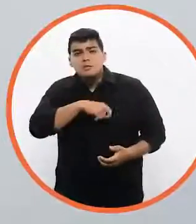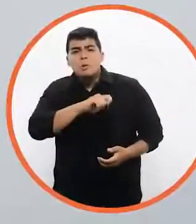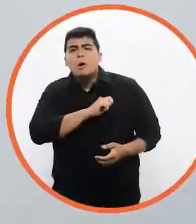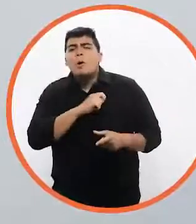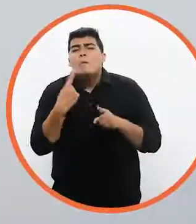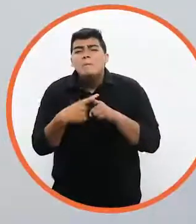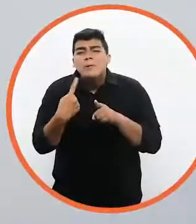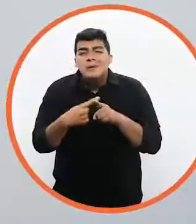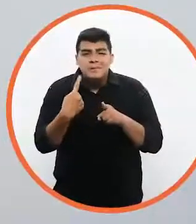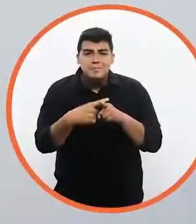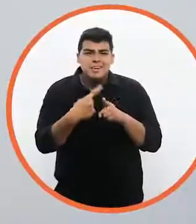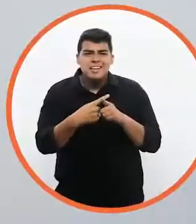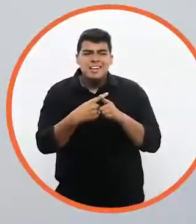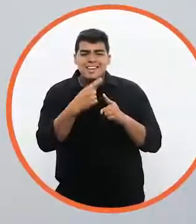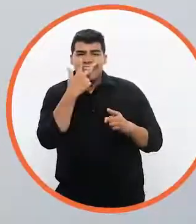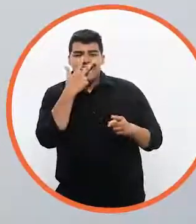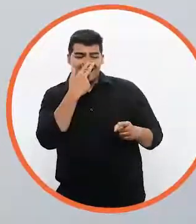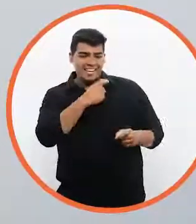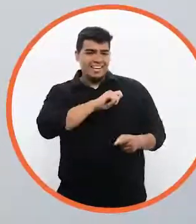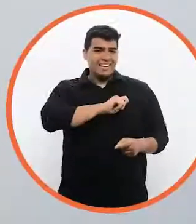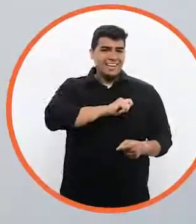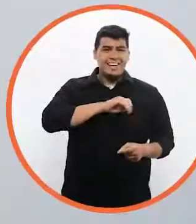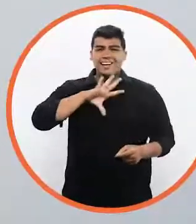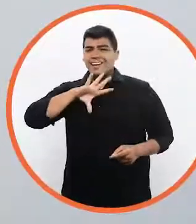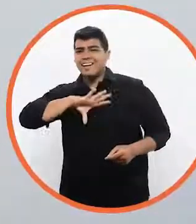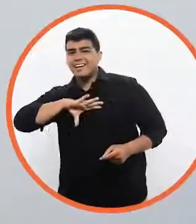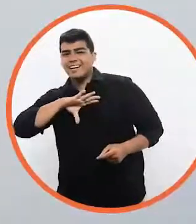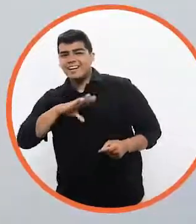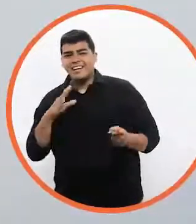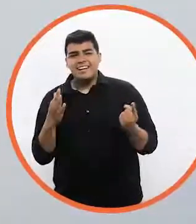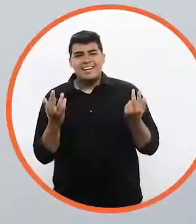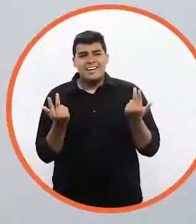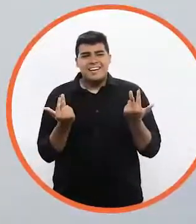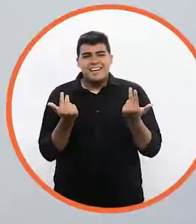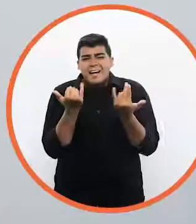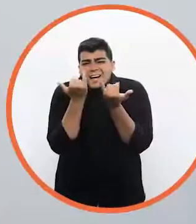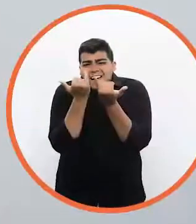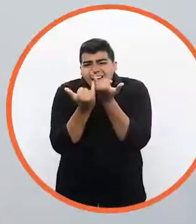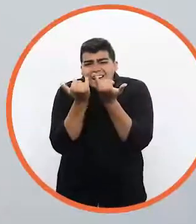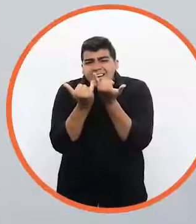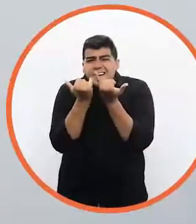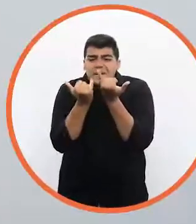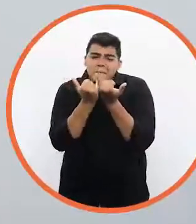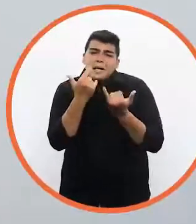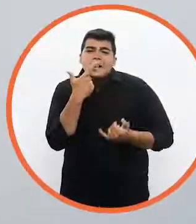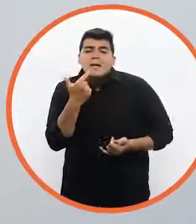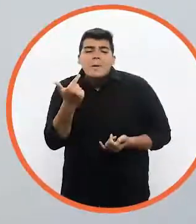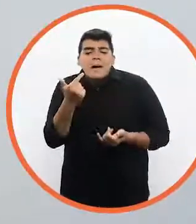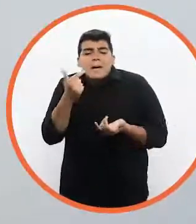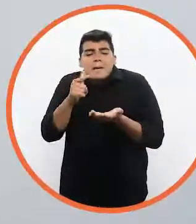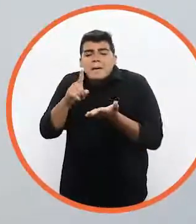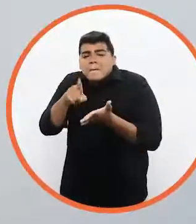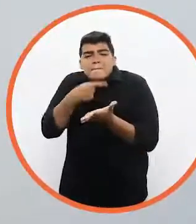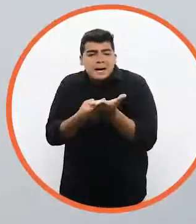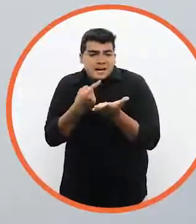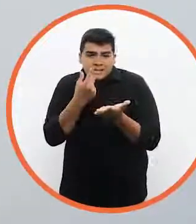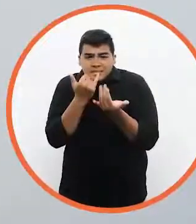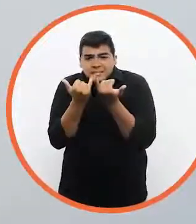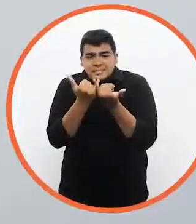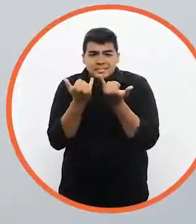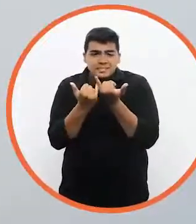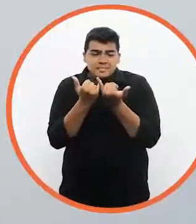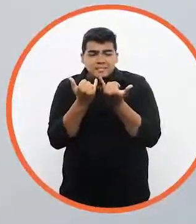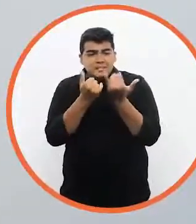existe entre o espanhol e a língua portuguesa. Afinal de contas, são línguas irmãs derivadas do latim, certo? O grande problema